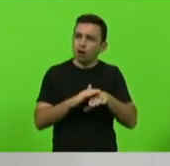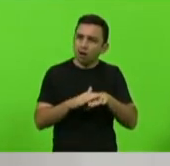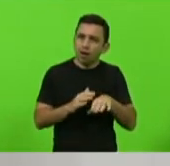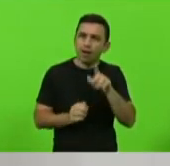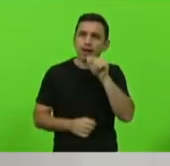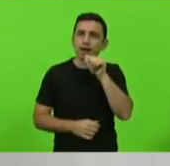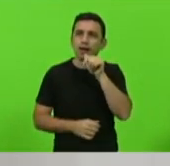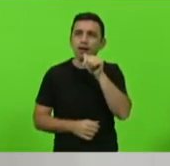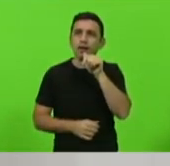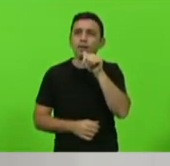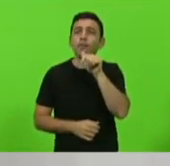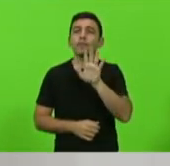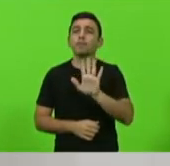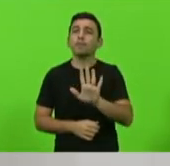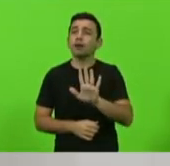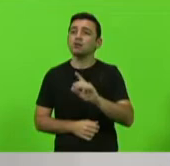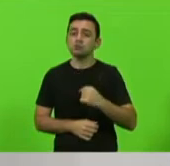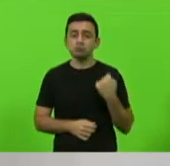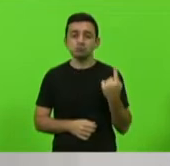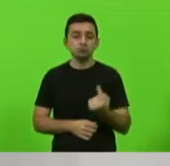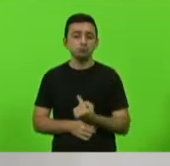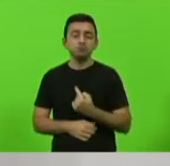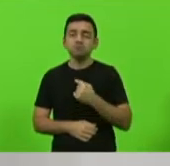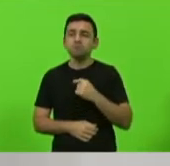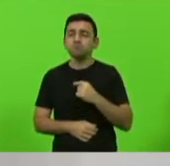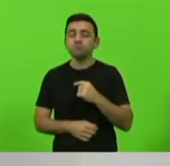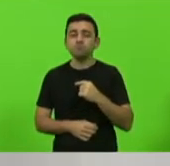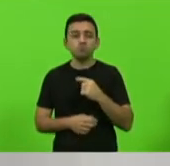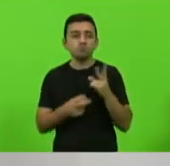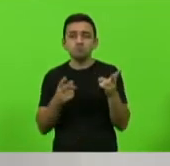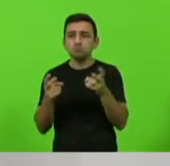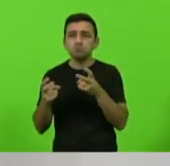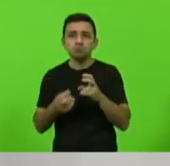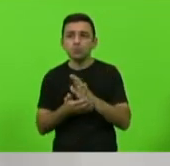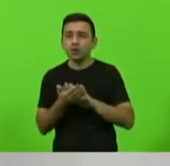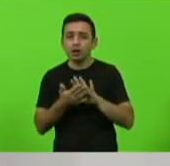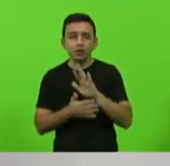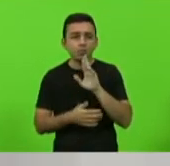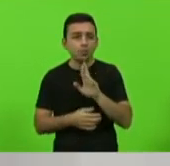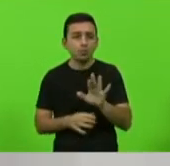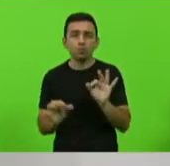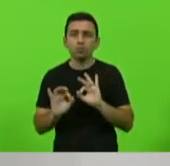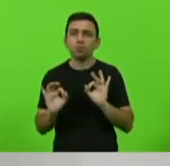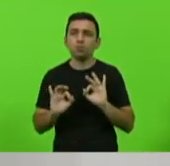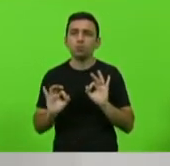mas nós não estamos ainda vendo resultado